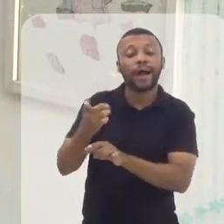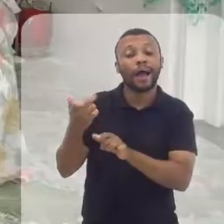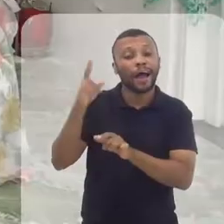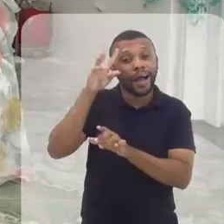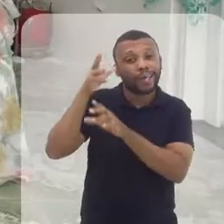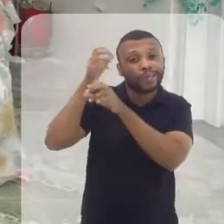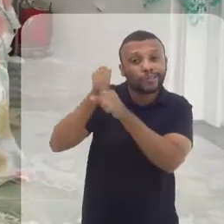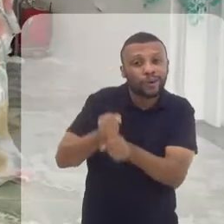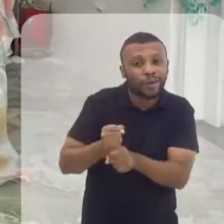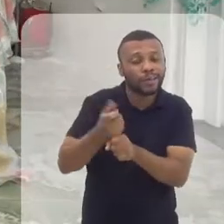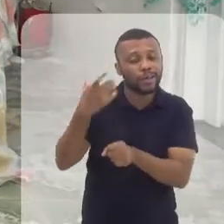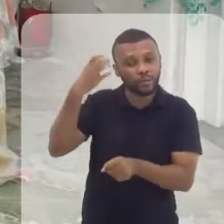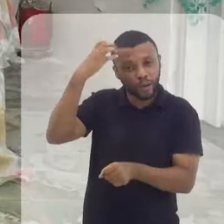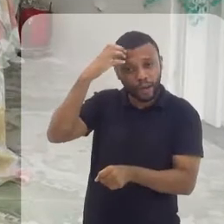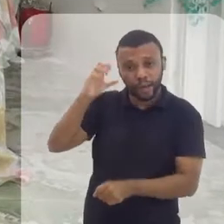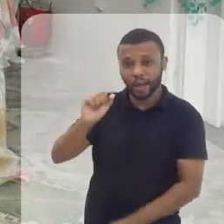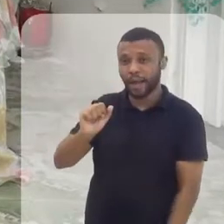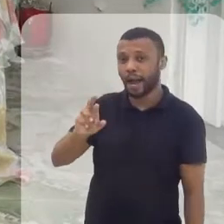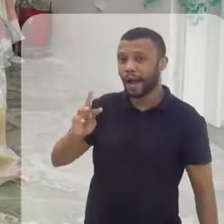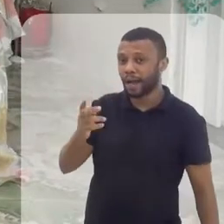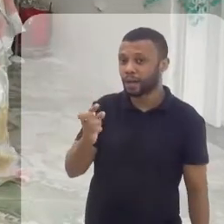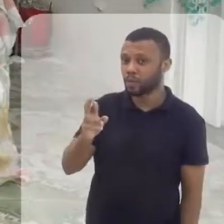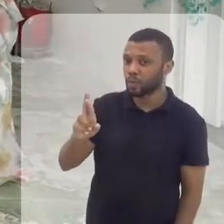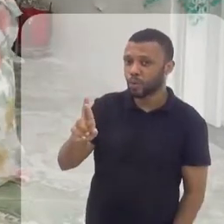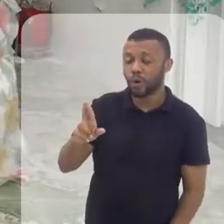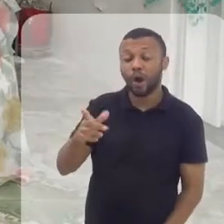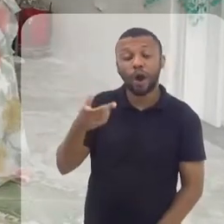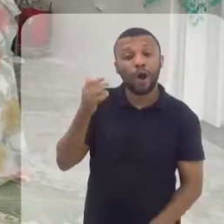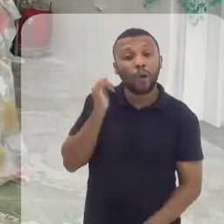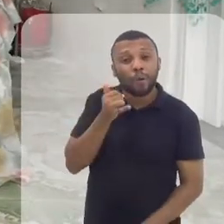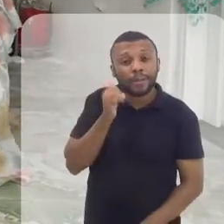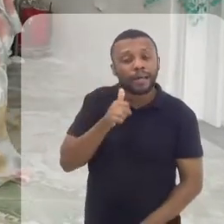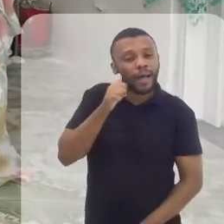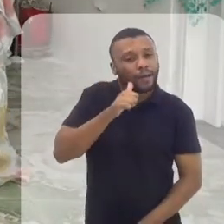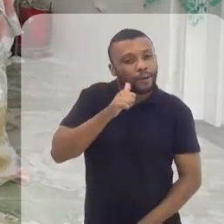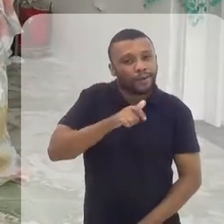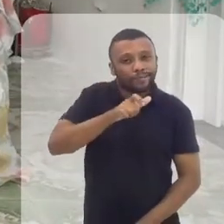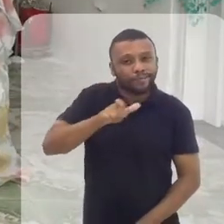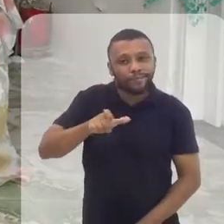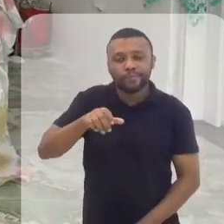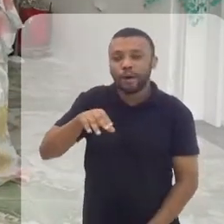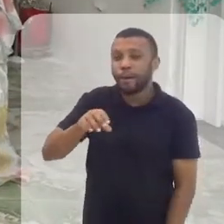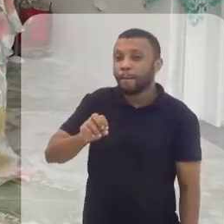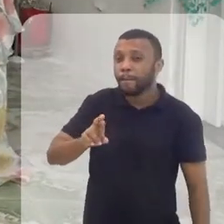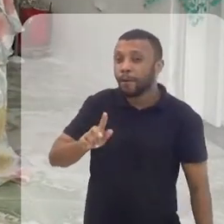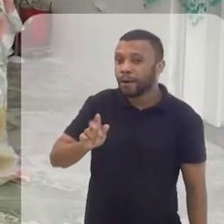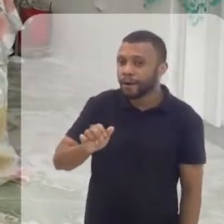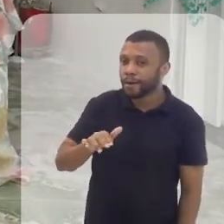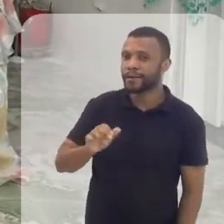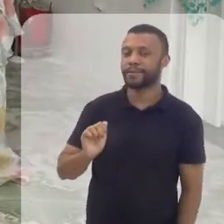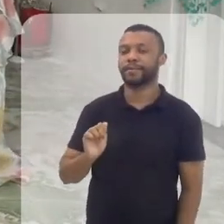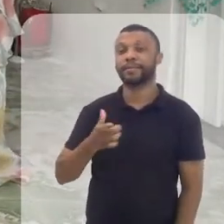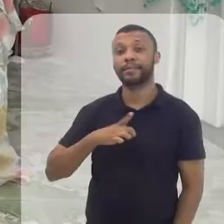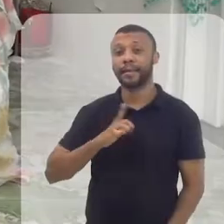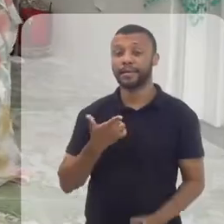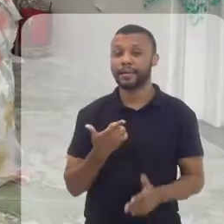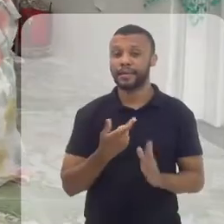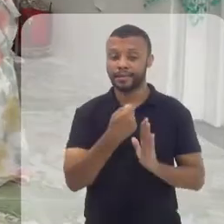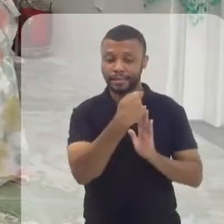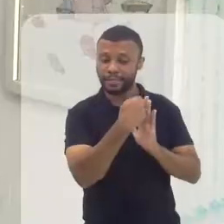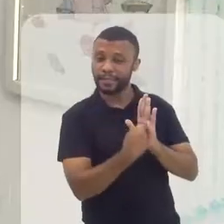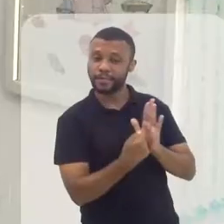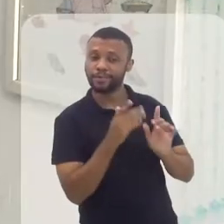do rei Arthur contada pelas mulheres. Então, Morgana, né? Enfim, né? Mas muito interessante. E tem